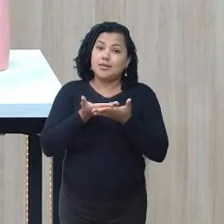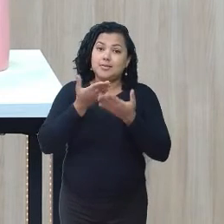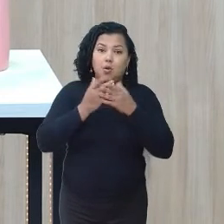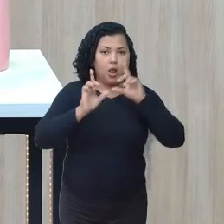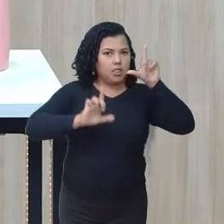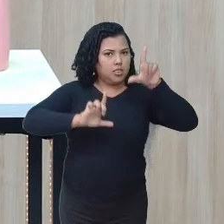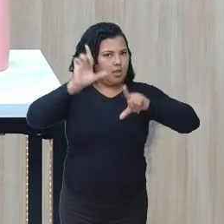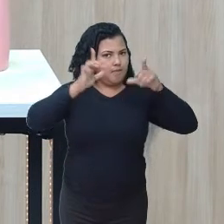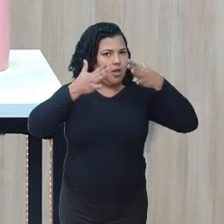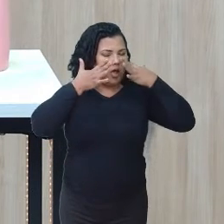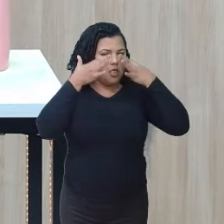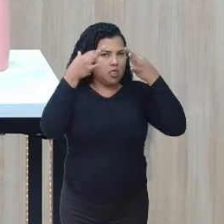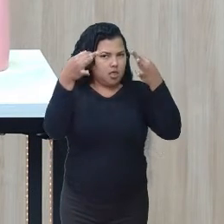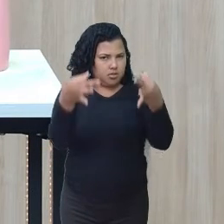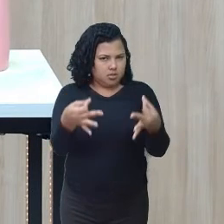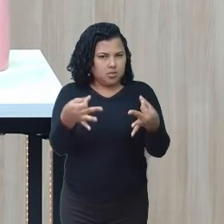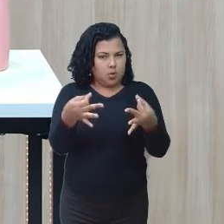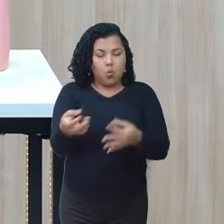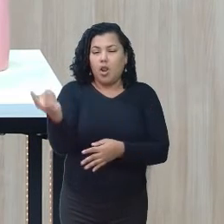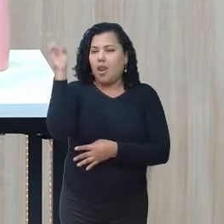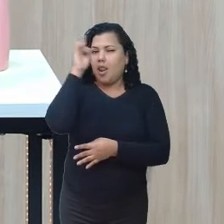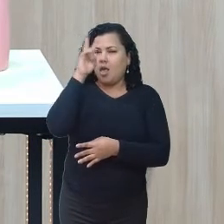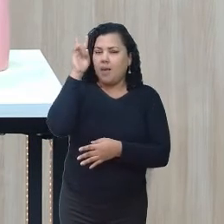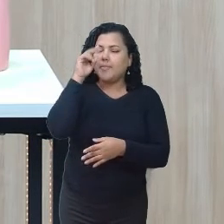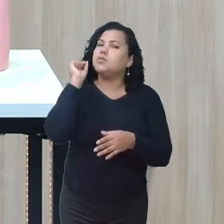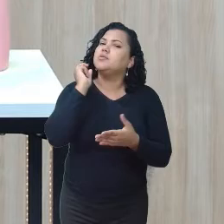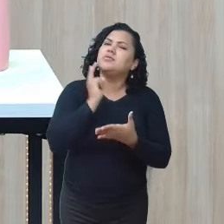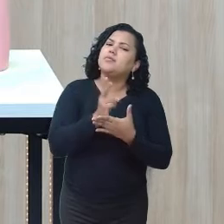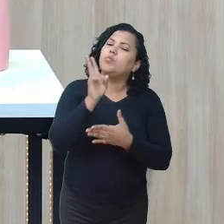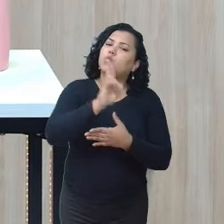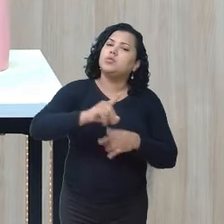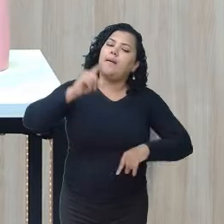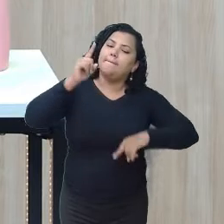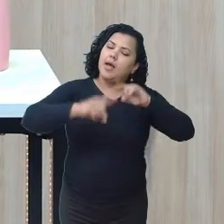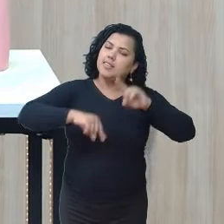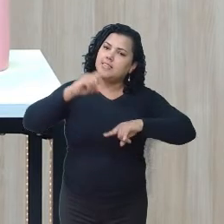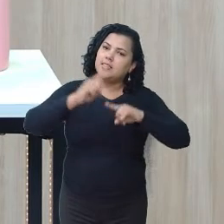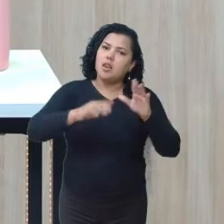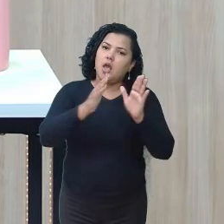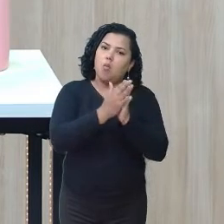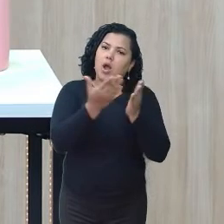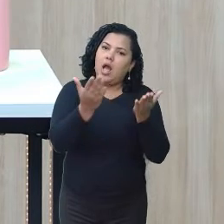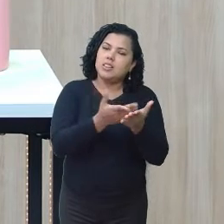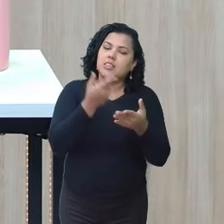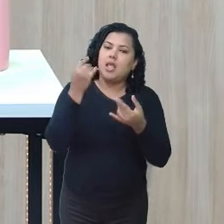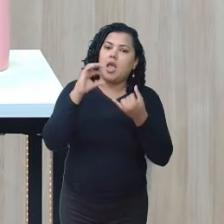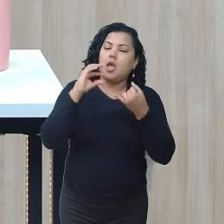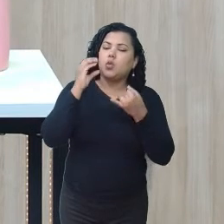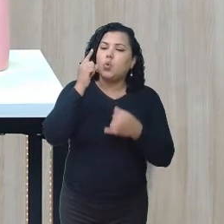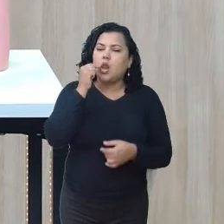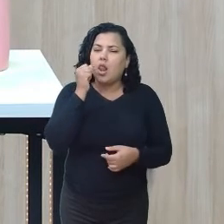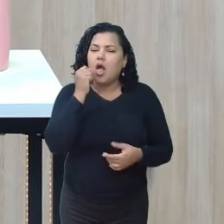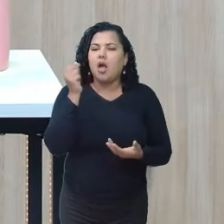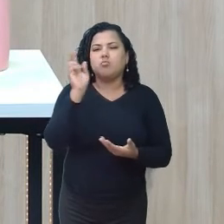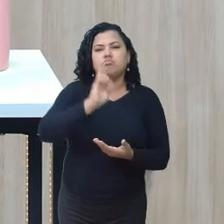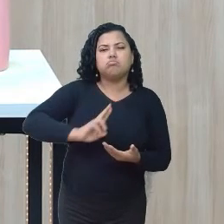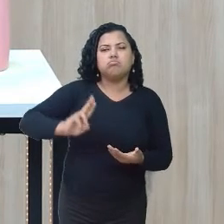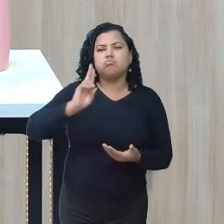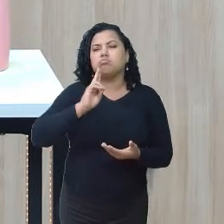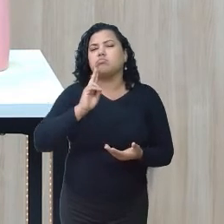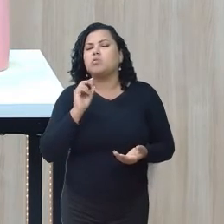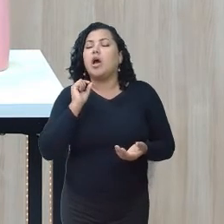Prestem bastante atenção. Lembrem-se do caderno, do lápis, anotar as dúvidas,